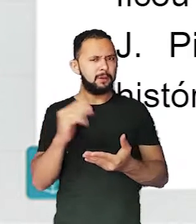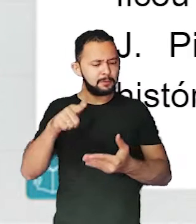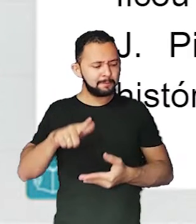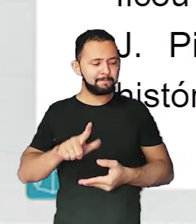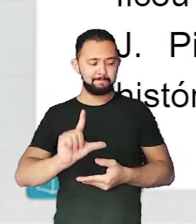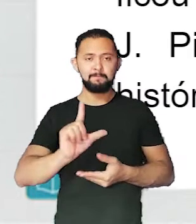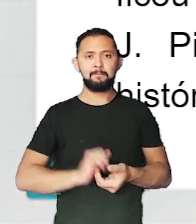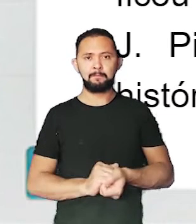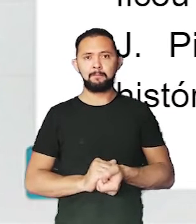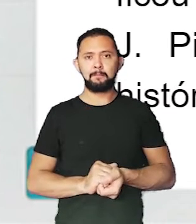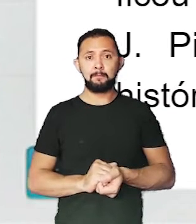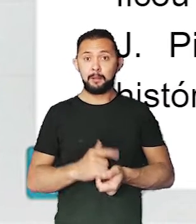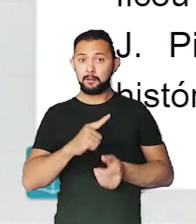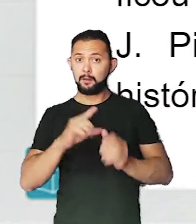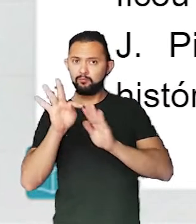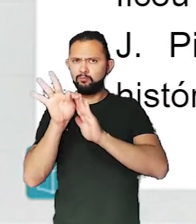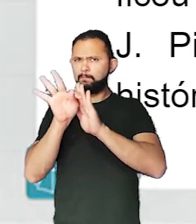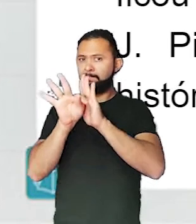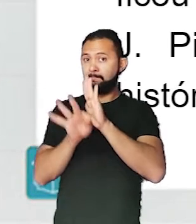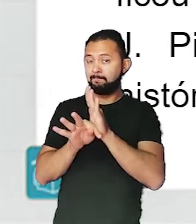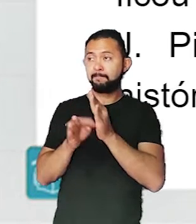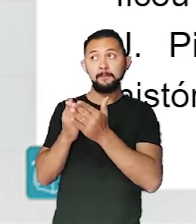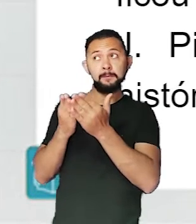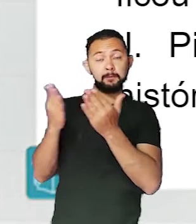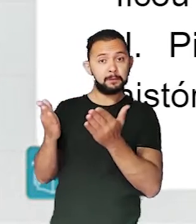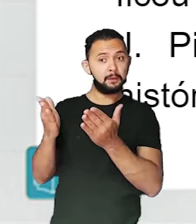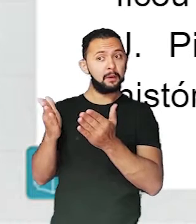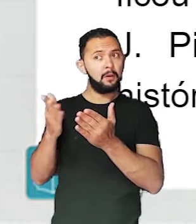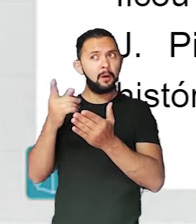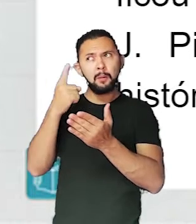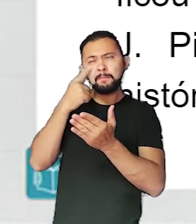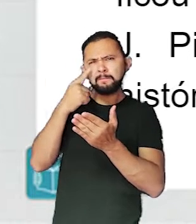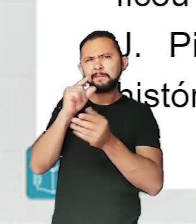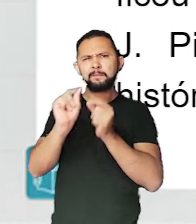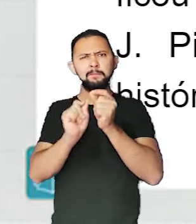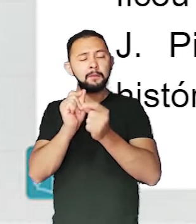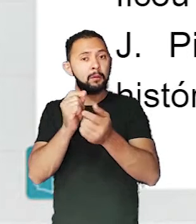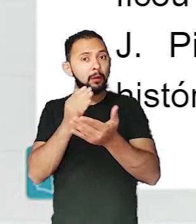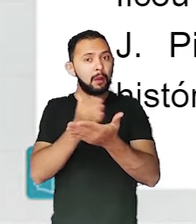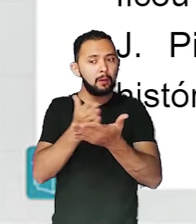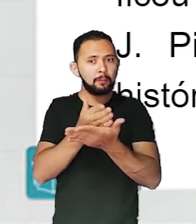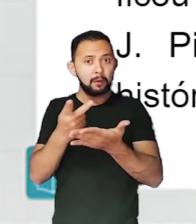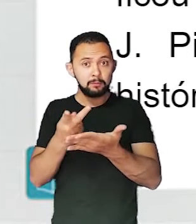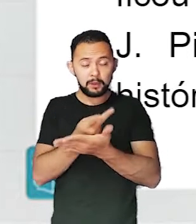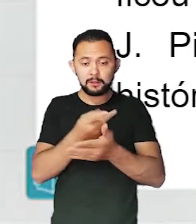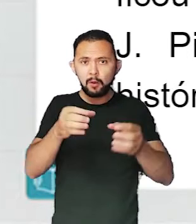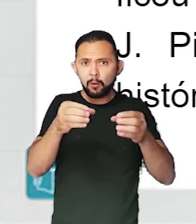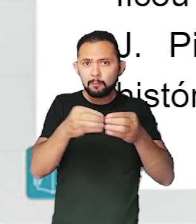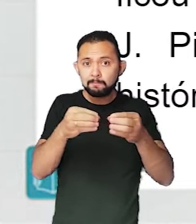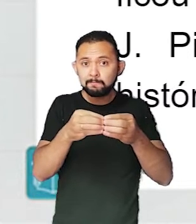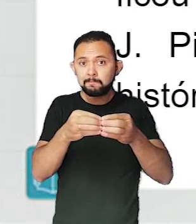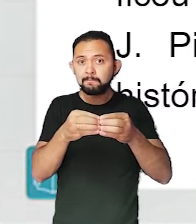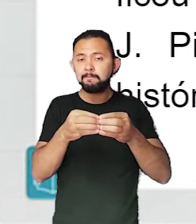continuar aqui. Tem esse texto que eu coloquei e nós vamos observar aqui que acontece alguns períodos compostos